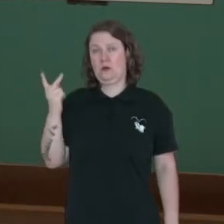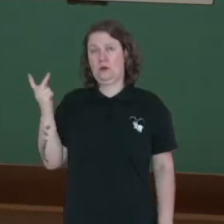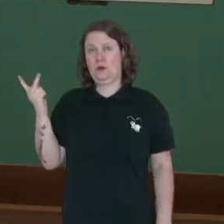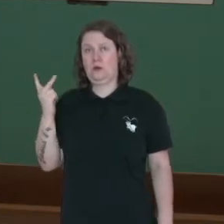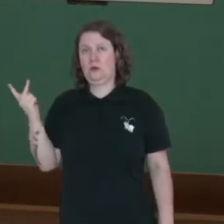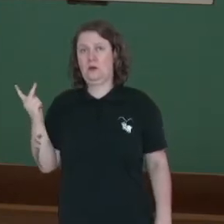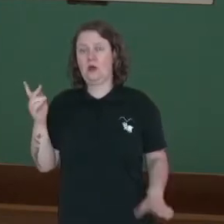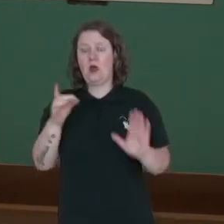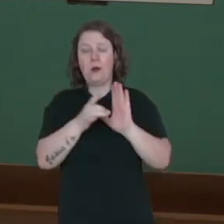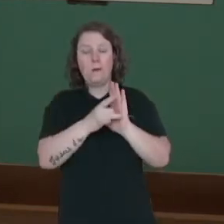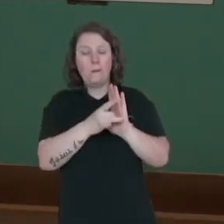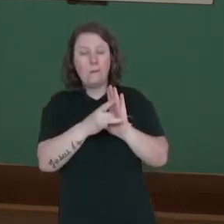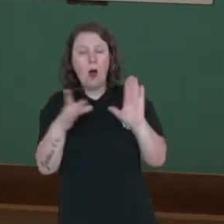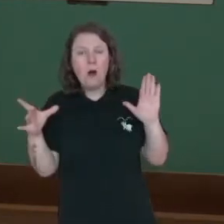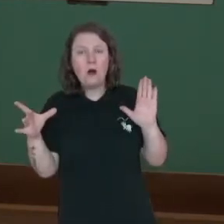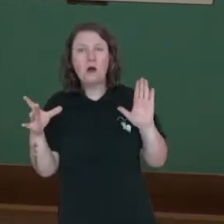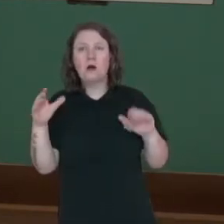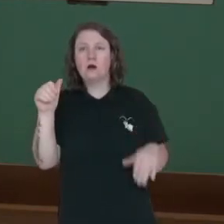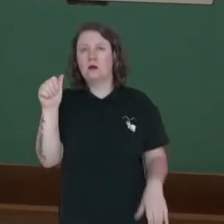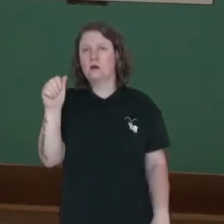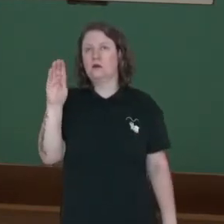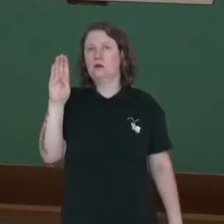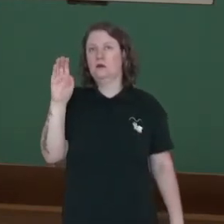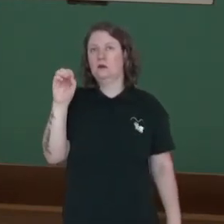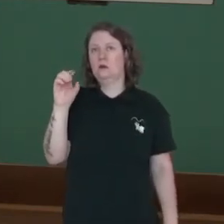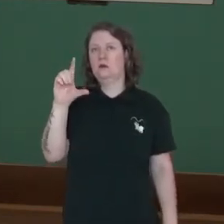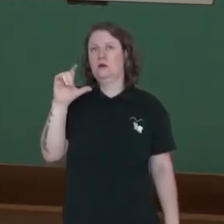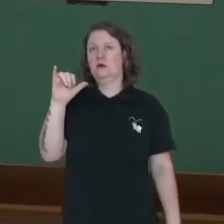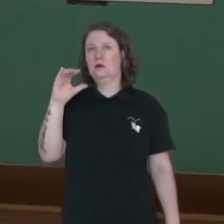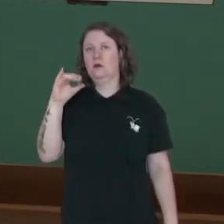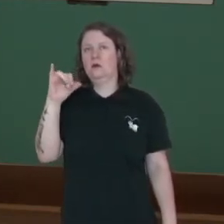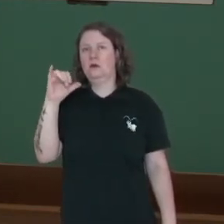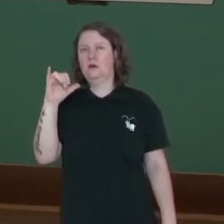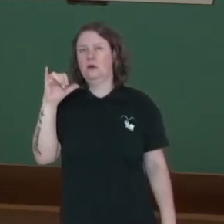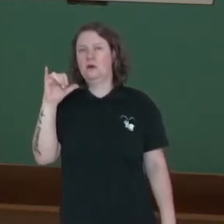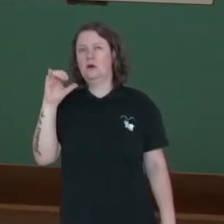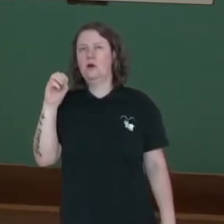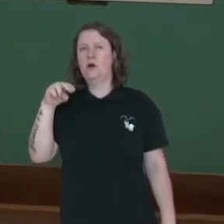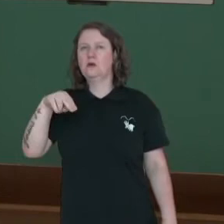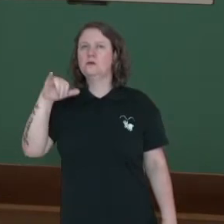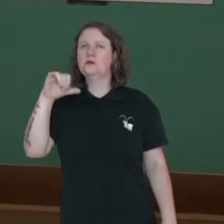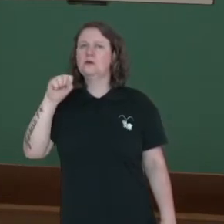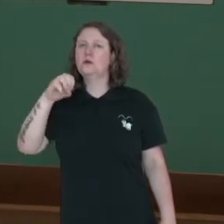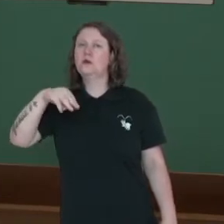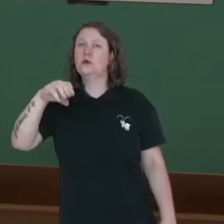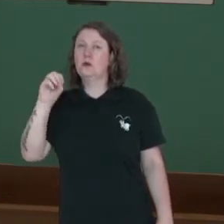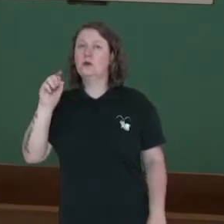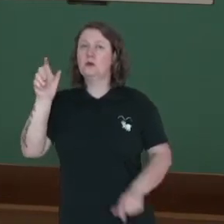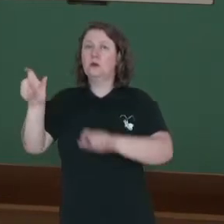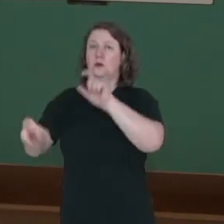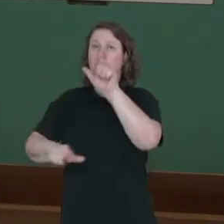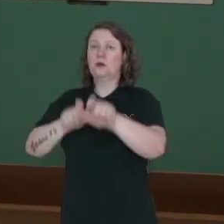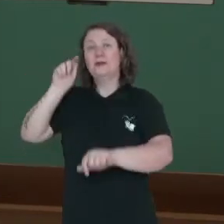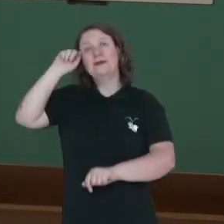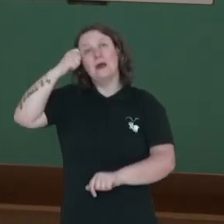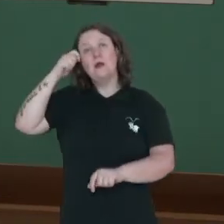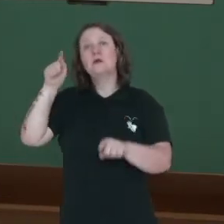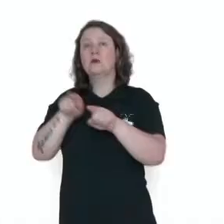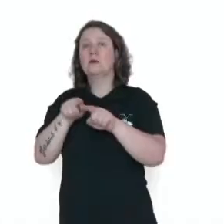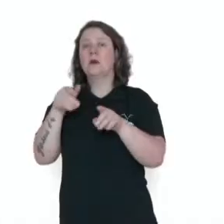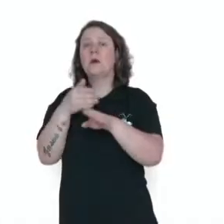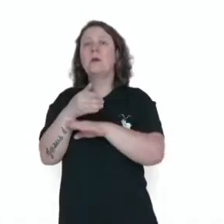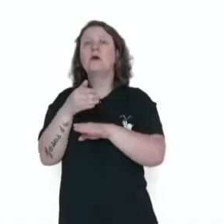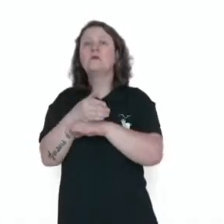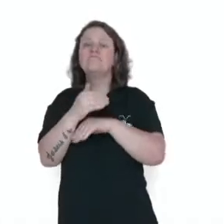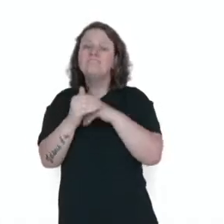do abolicionismo e falar de personalidades negras que participaram desse processo do abolicionismo. Trago aqui